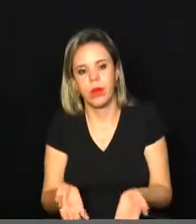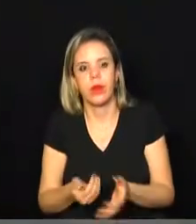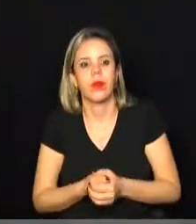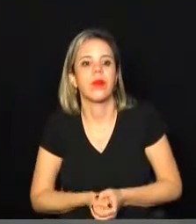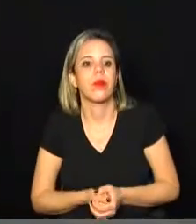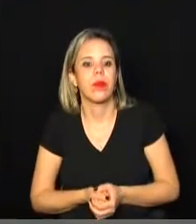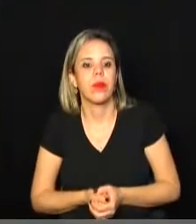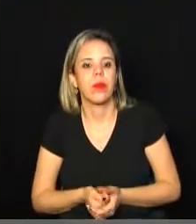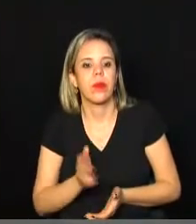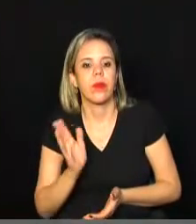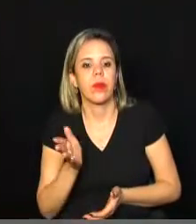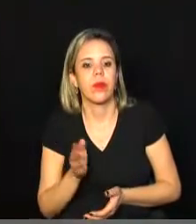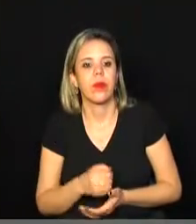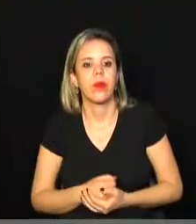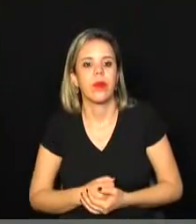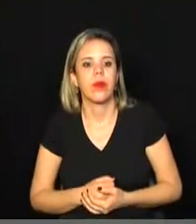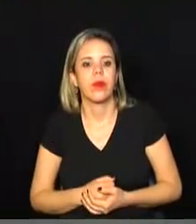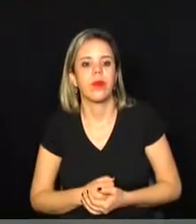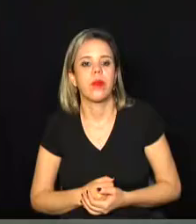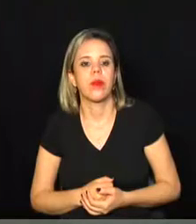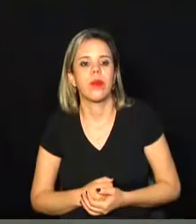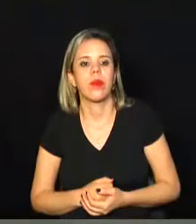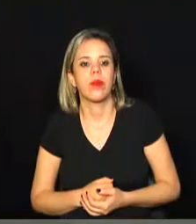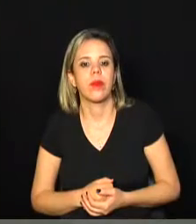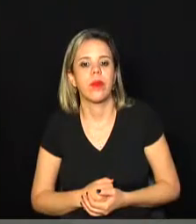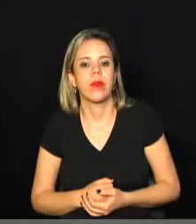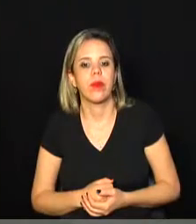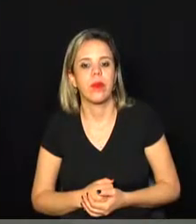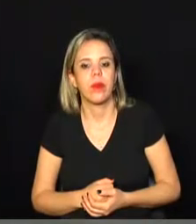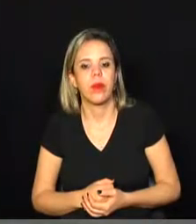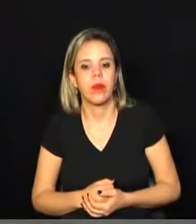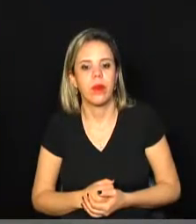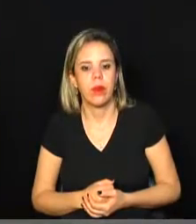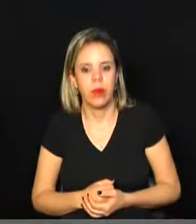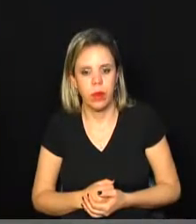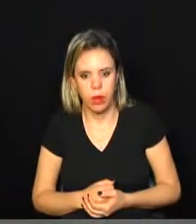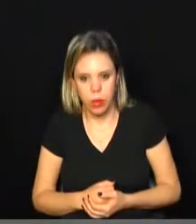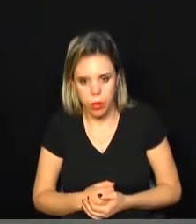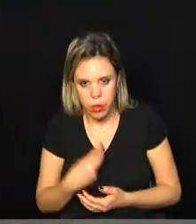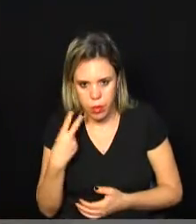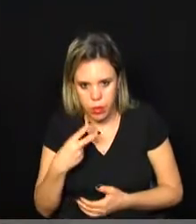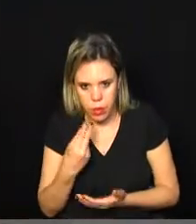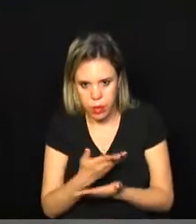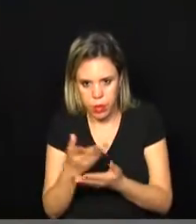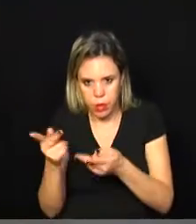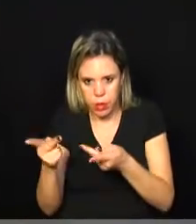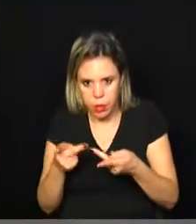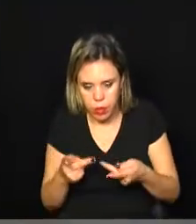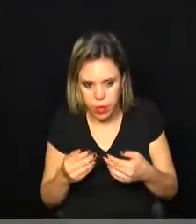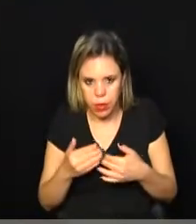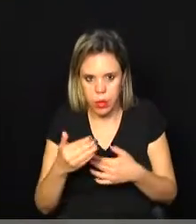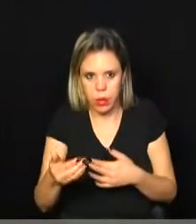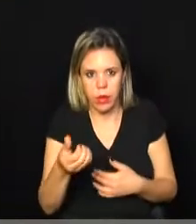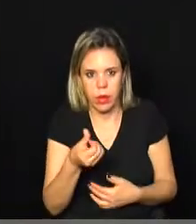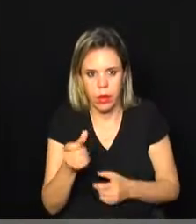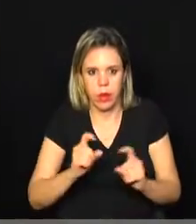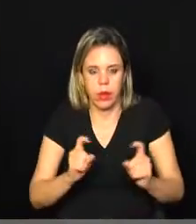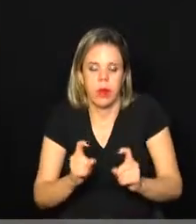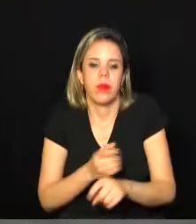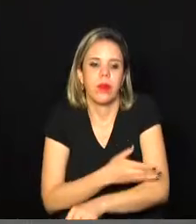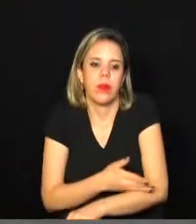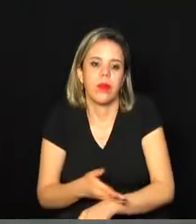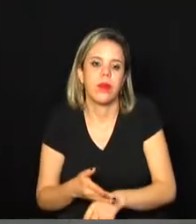também já quero deixar aqui é que fica aos senhores vereadores convocado para 6ª reunião